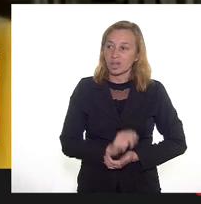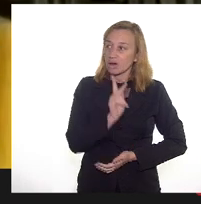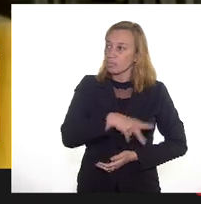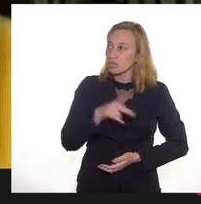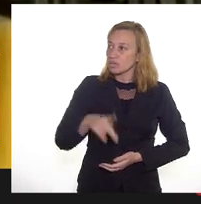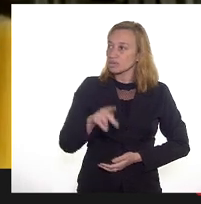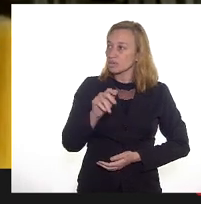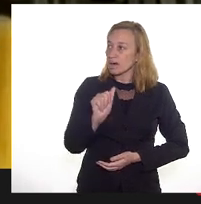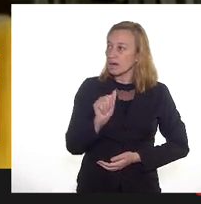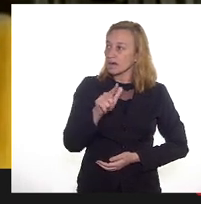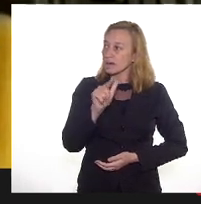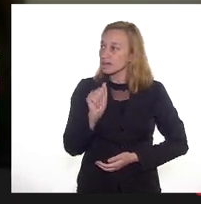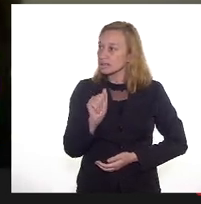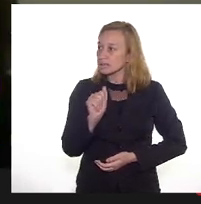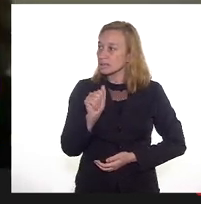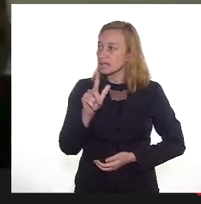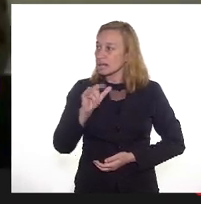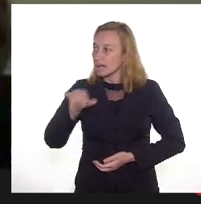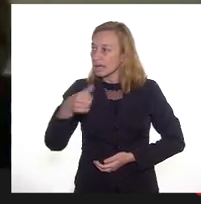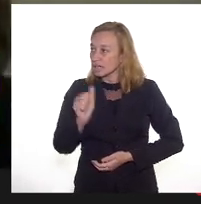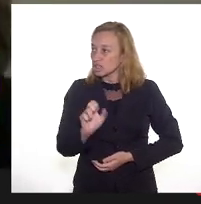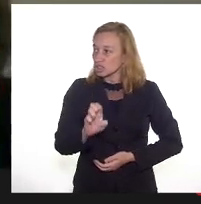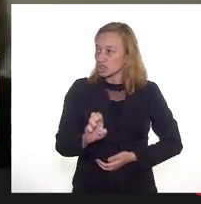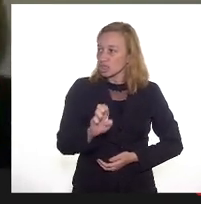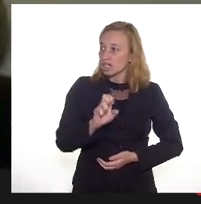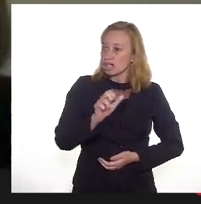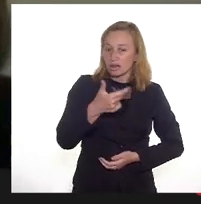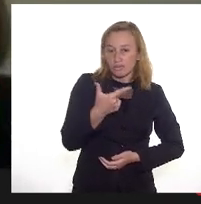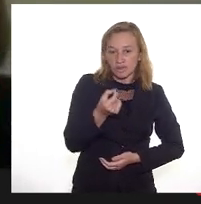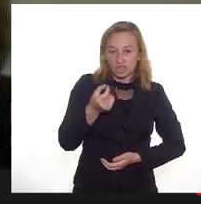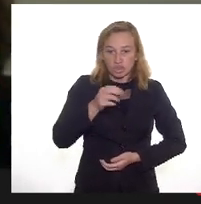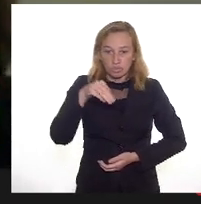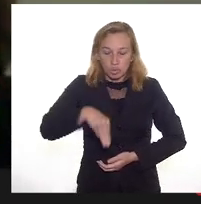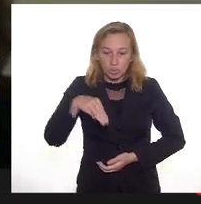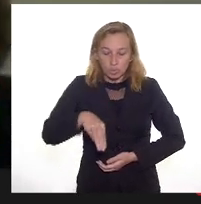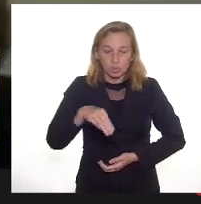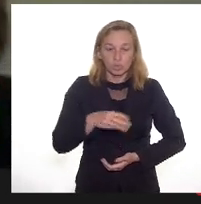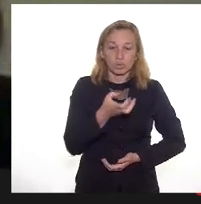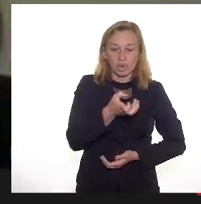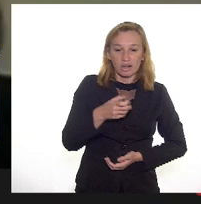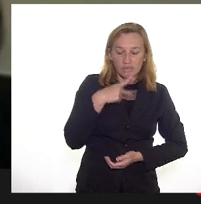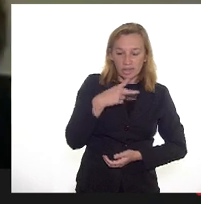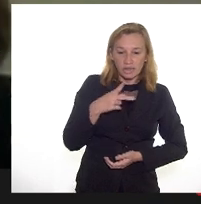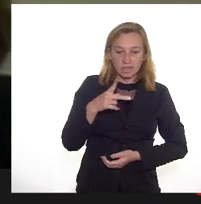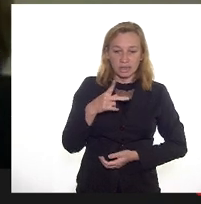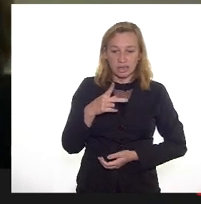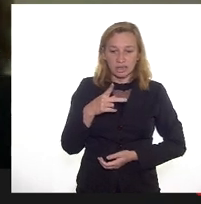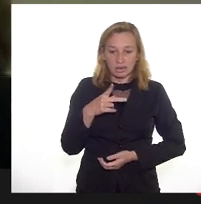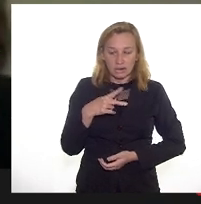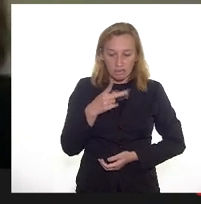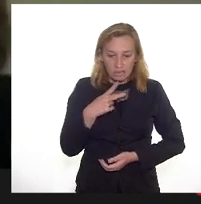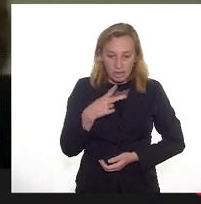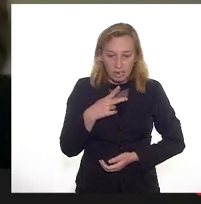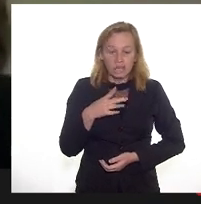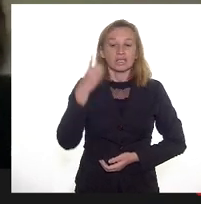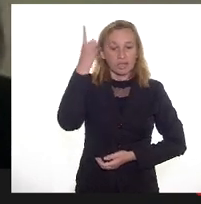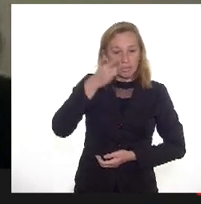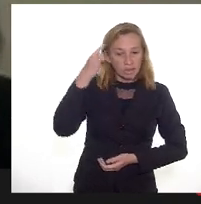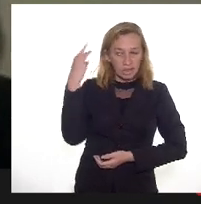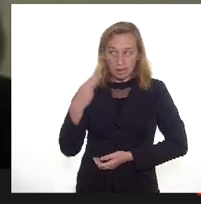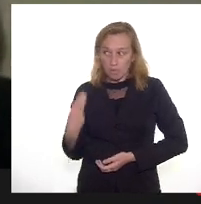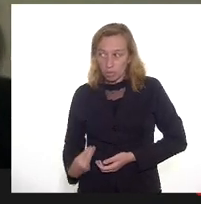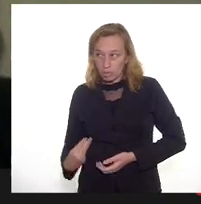Professora Lana Lage, 20 minutos. Quero fazer apenas uma observação, e a deputada Mônica Francisco vai se